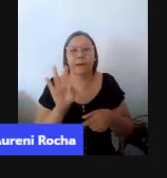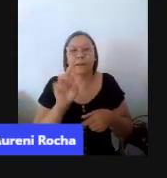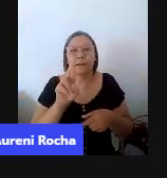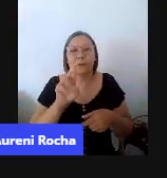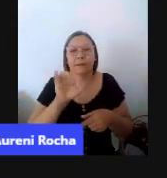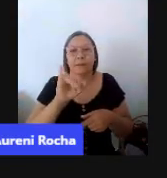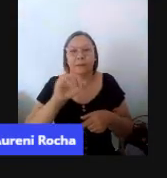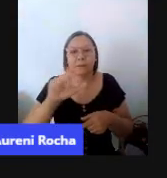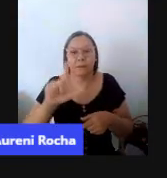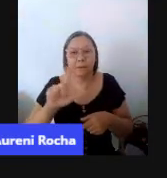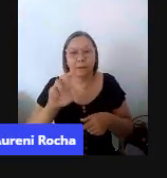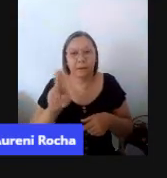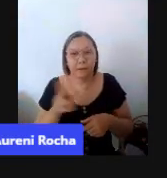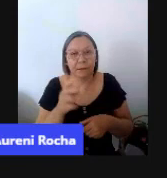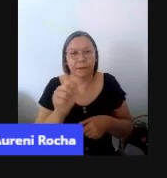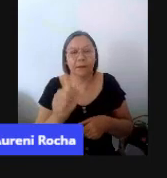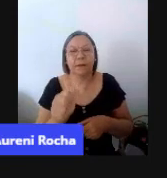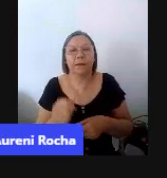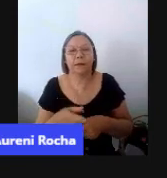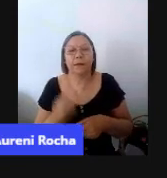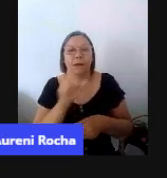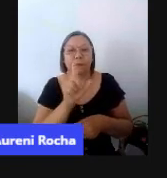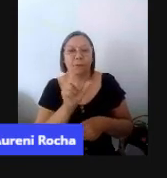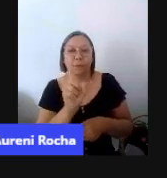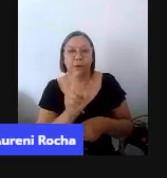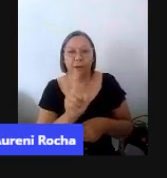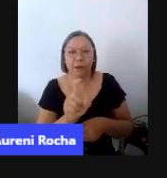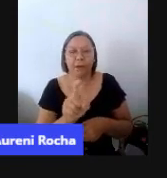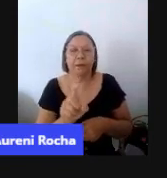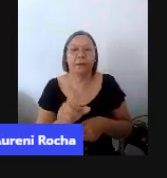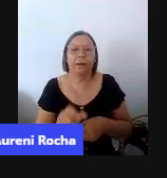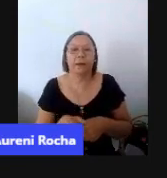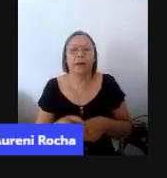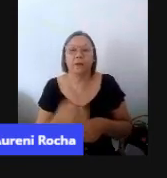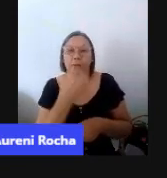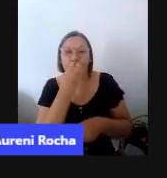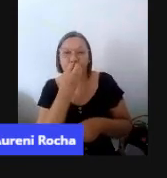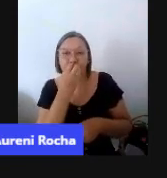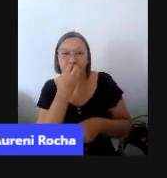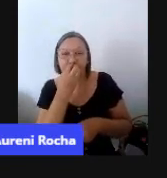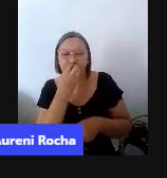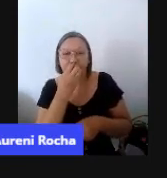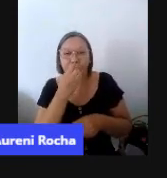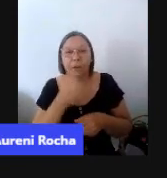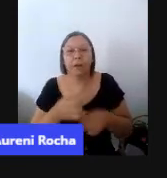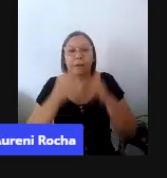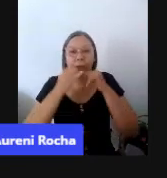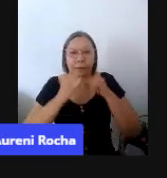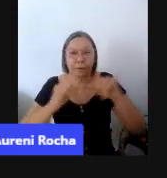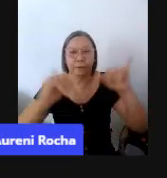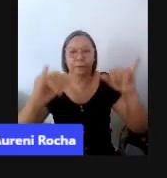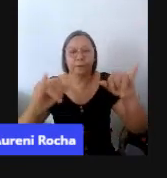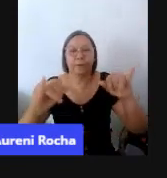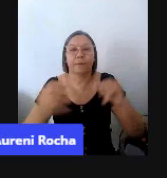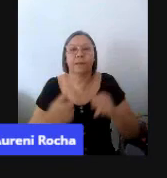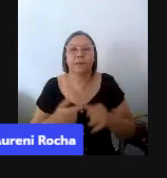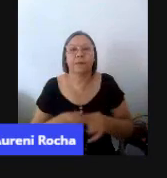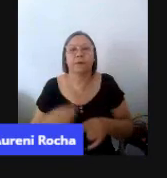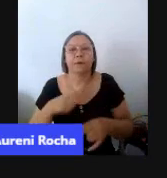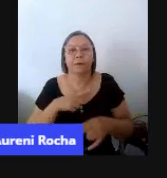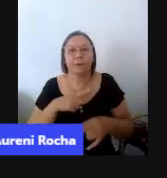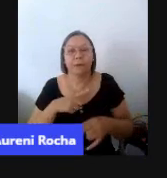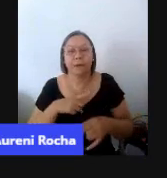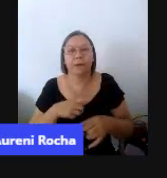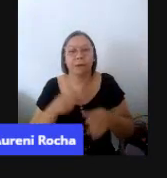aparece a informação sobre o bicho. Tem alguns lugares, né, que nem esse que a gente abriu aí sobre o Santo Canastra, tem essa setinha que